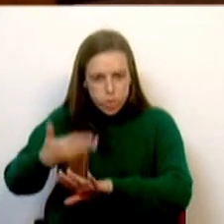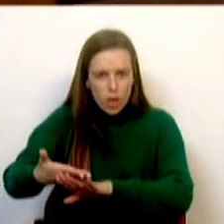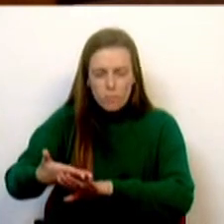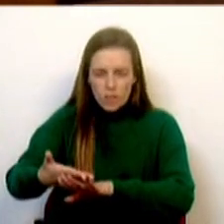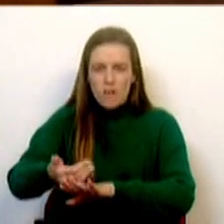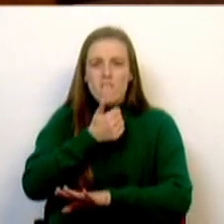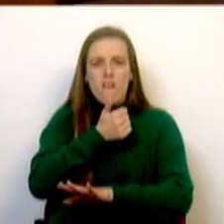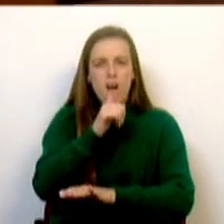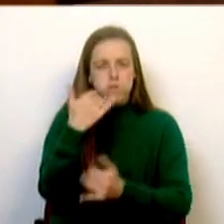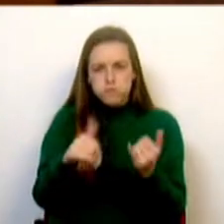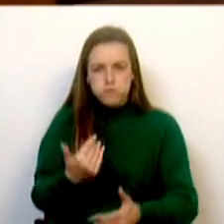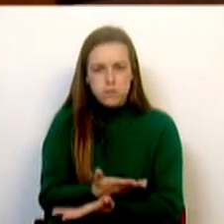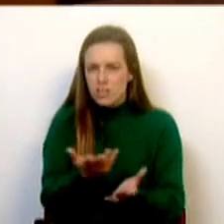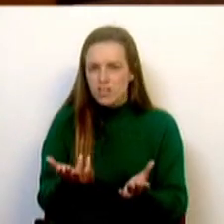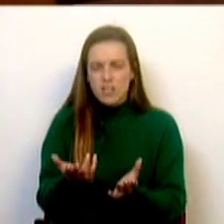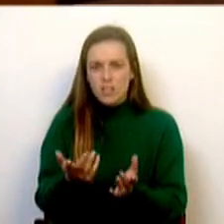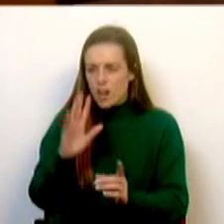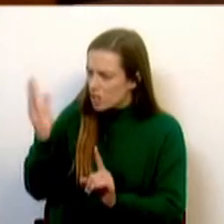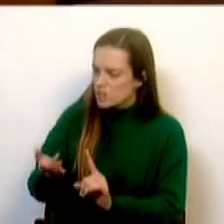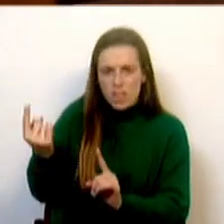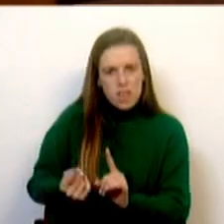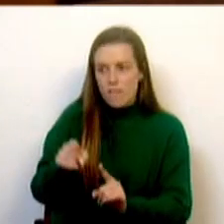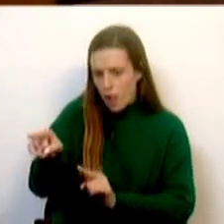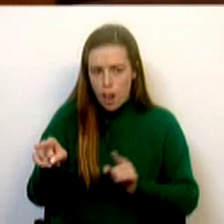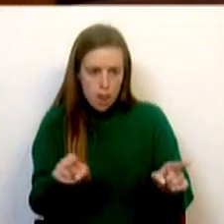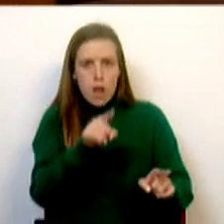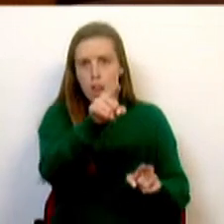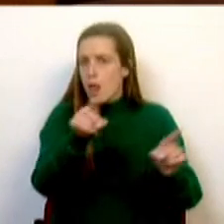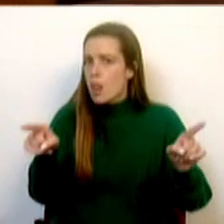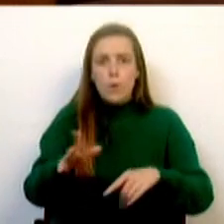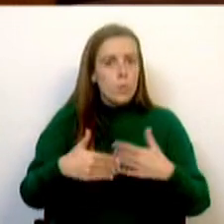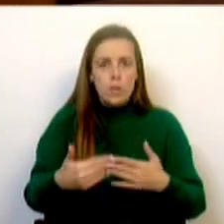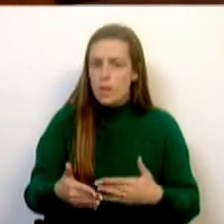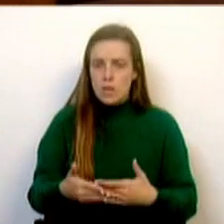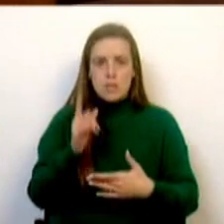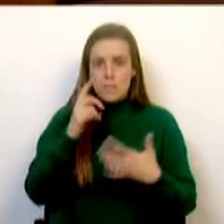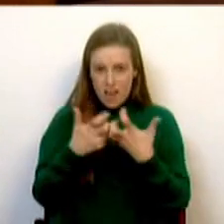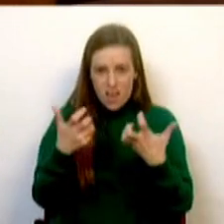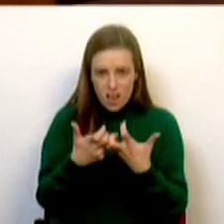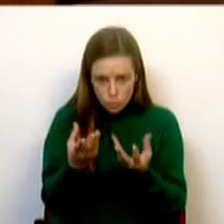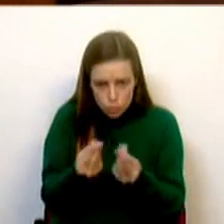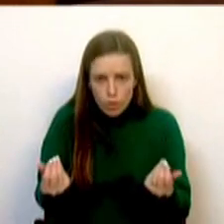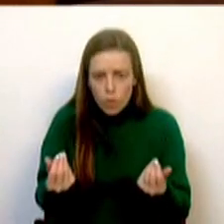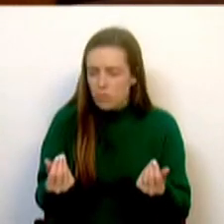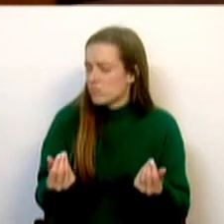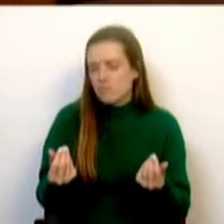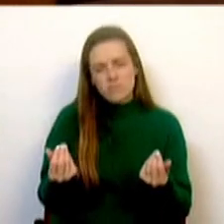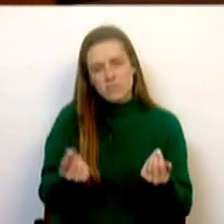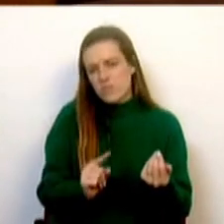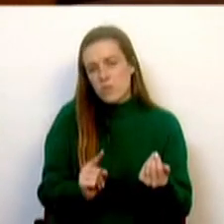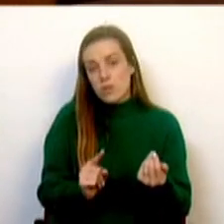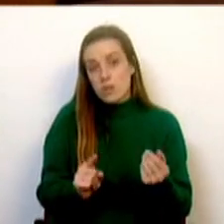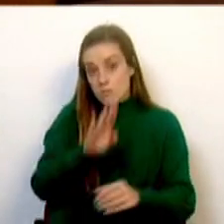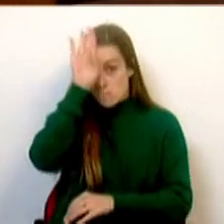é condenável, venha ela de que lado vier. A guerra não é solução para nada. Como afirmou o